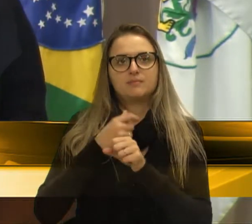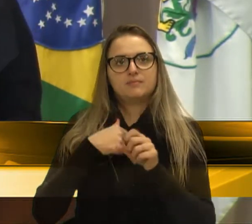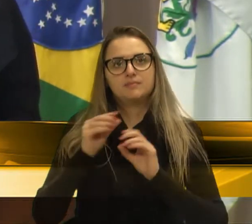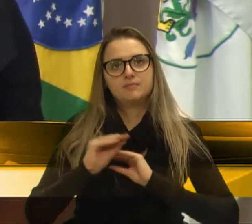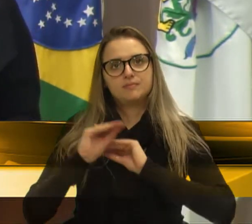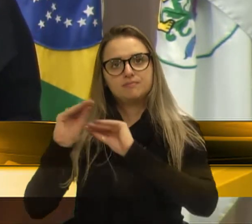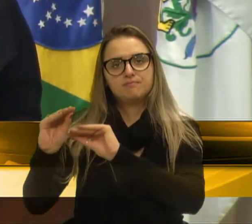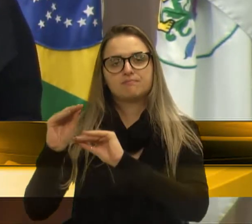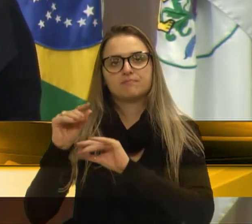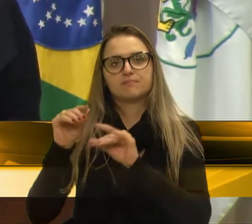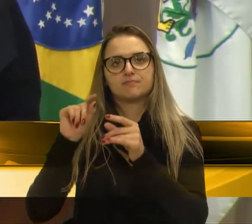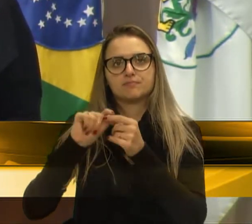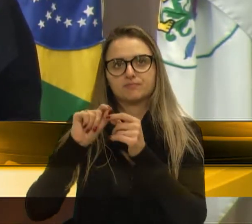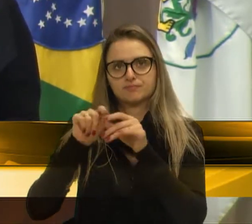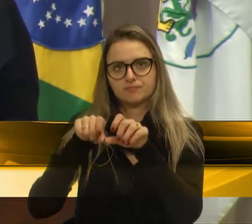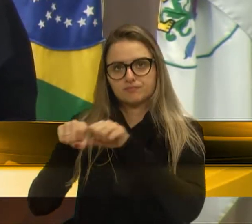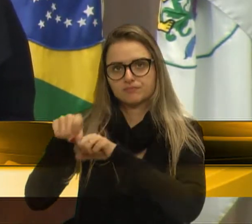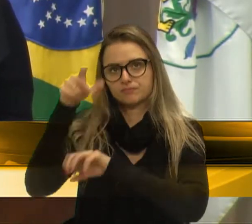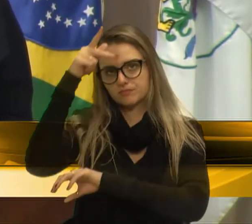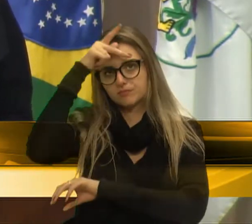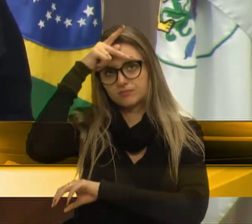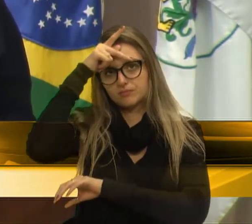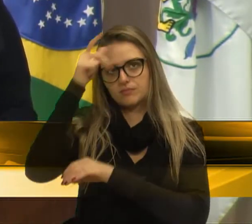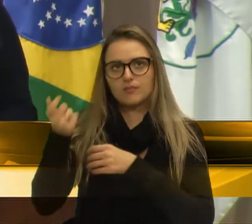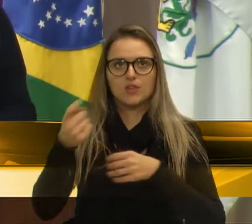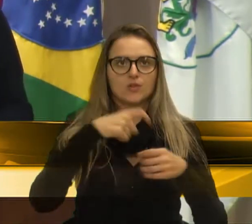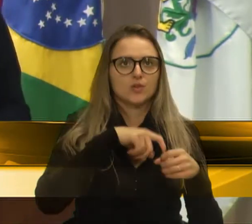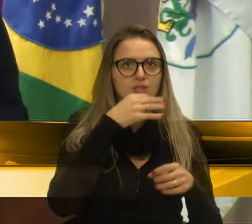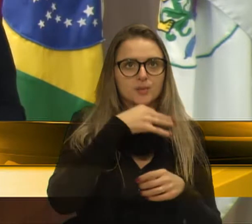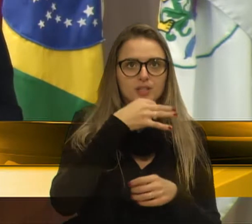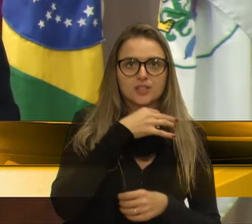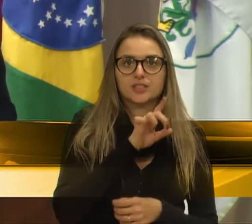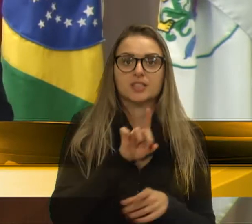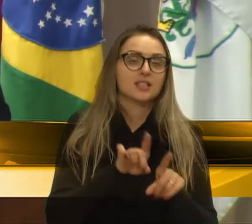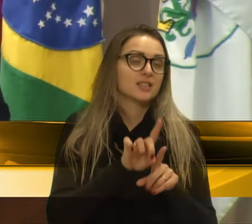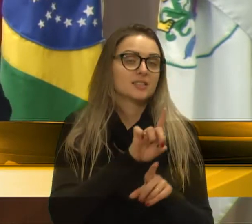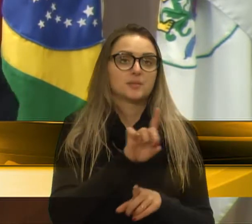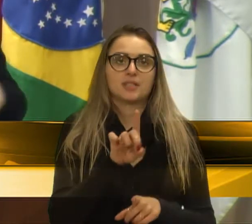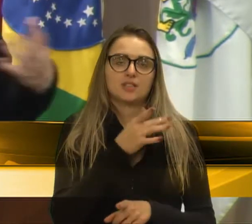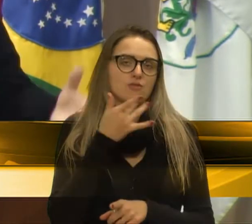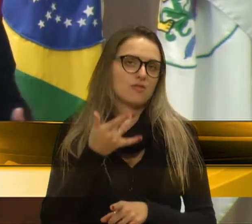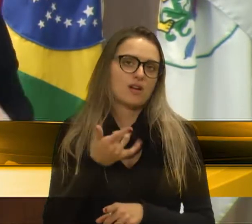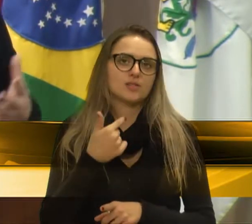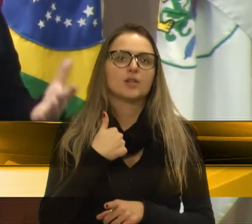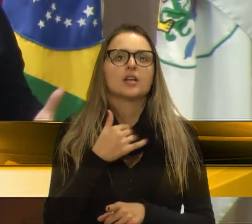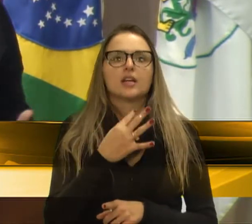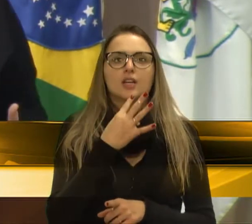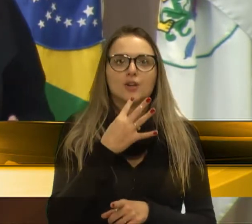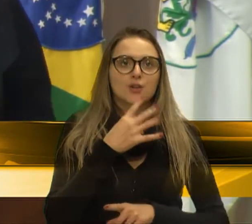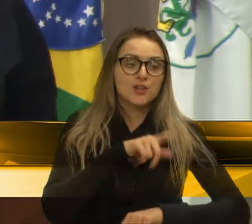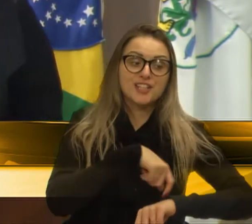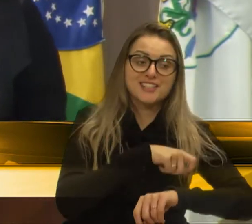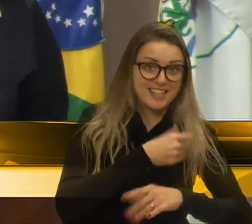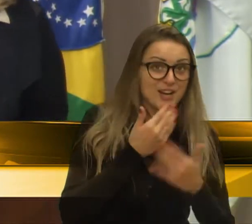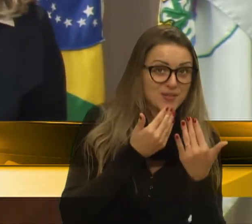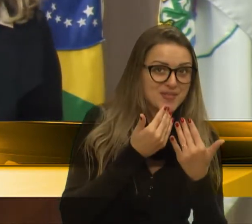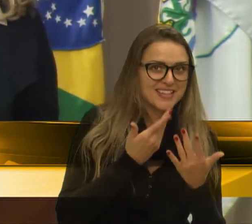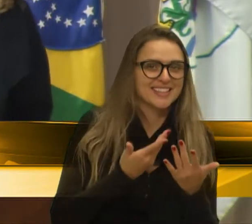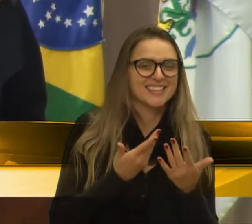minha formação, lá em Pelotas, voltar para Caxias também não foi fácil. Embora eu conhecesse a gastronomia,